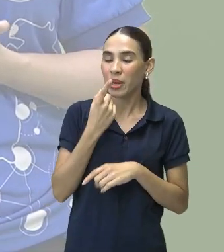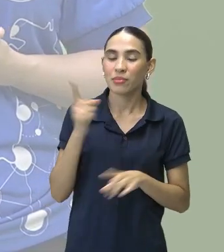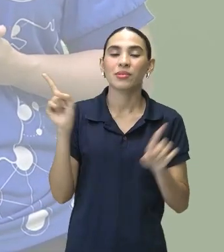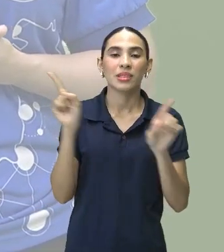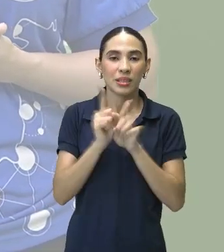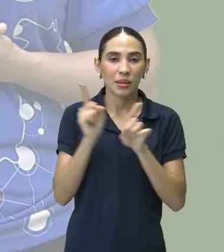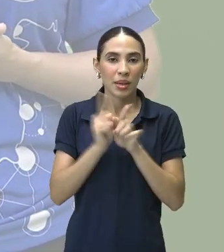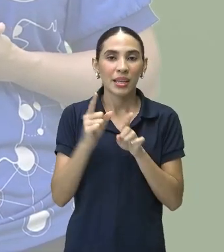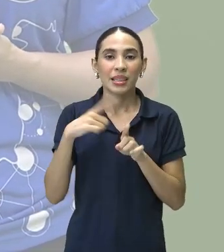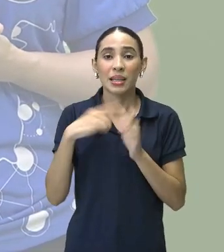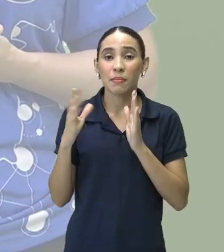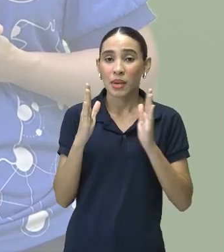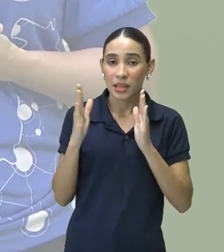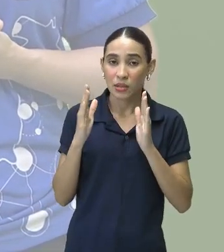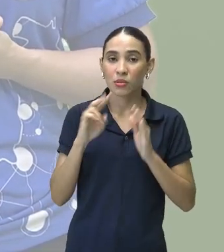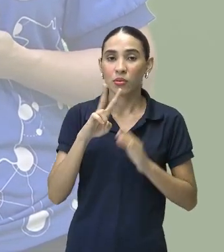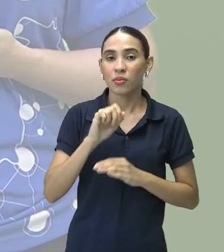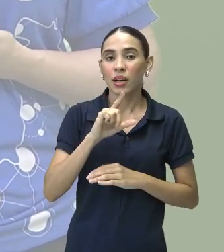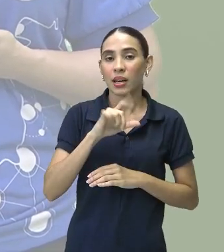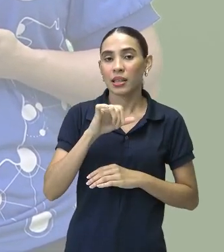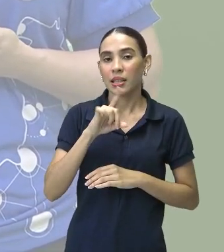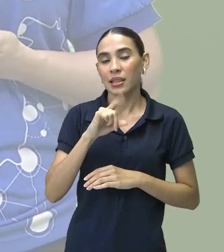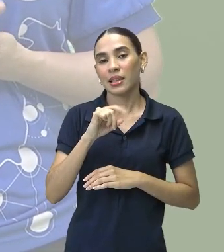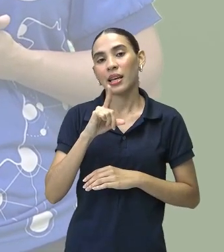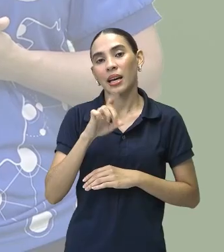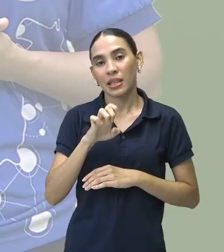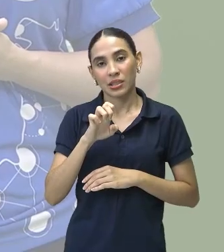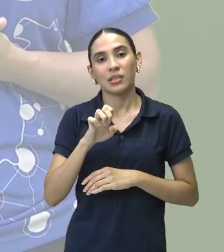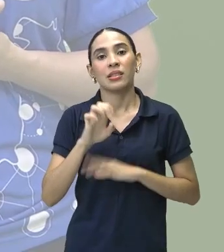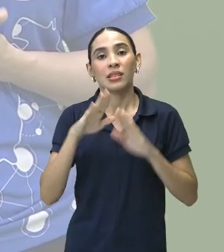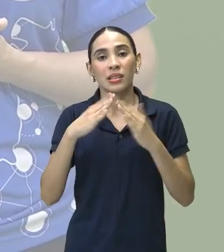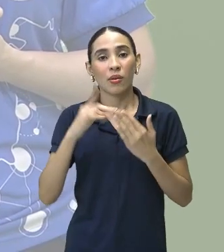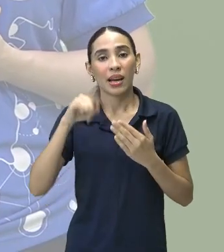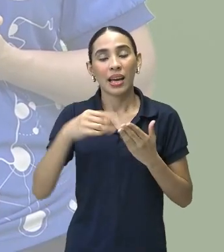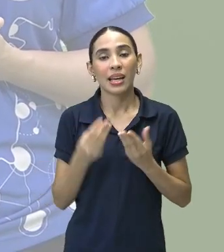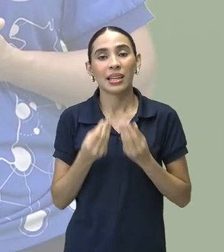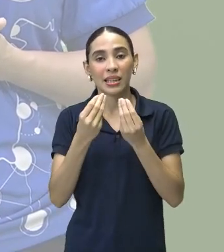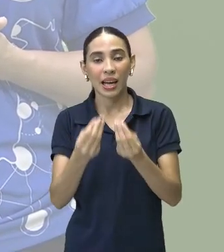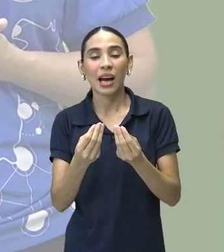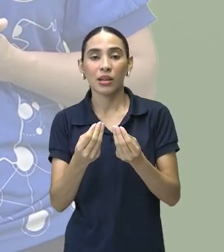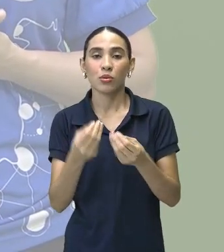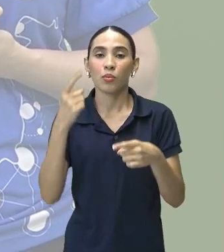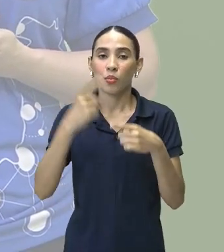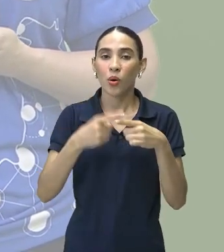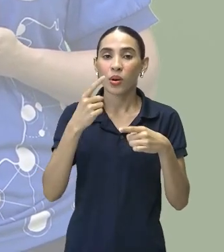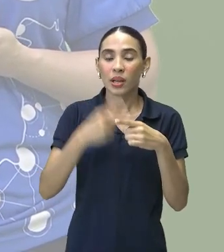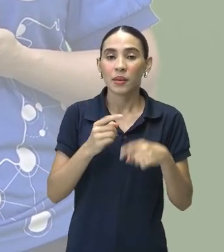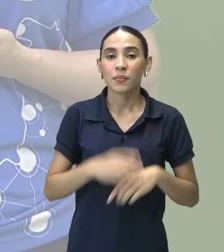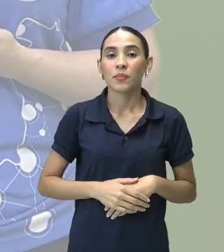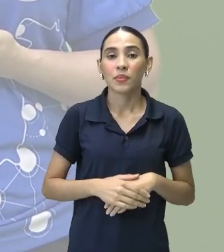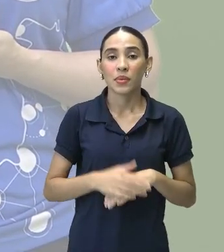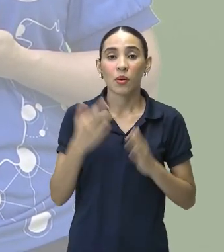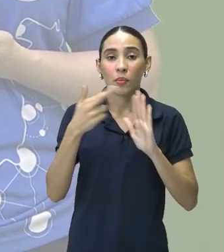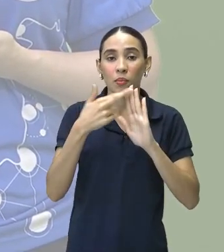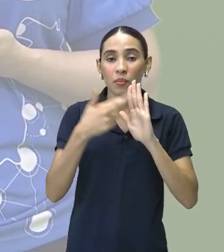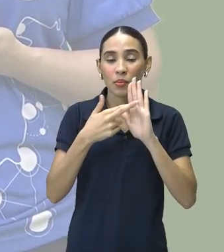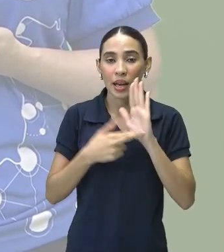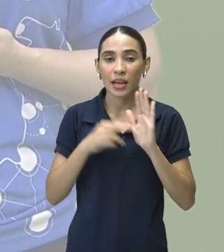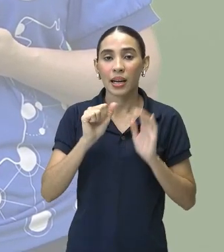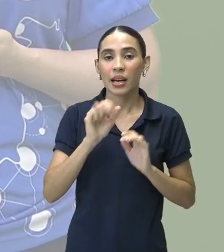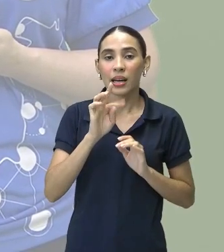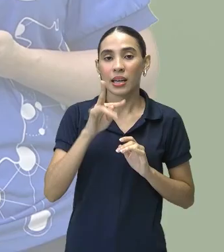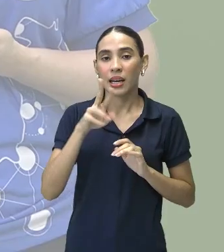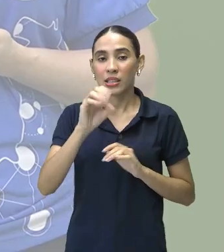também têm prazo de validade. Esse prazo de validade é dado a gente porque o princípio ativo ele pode